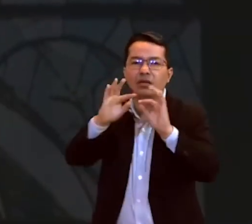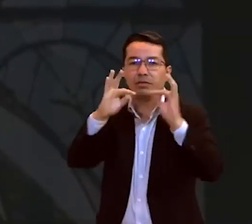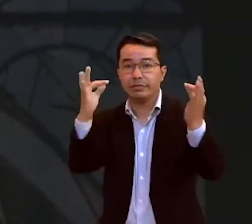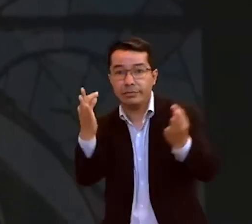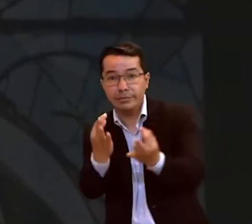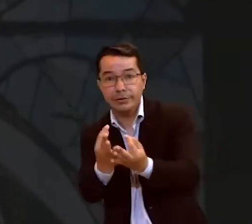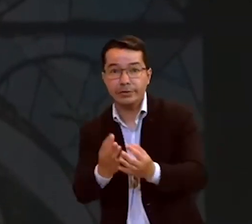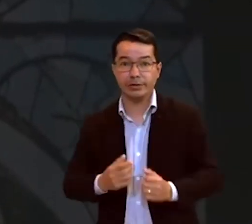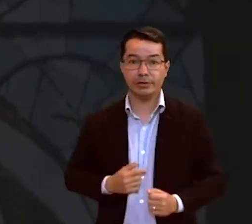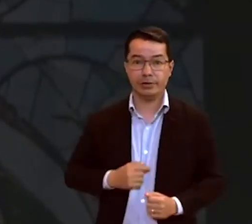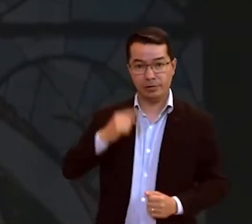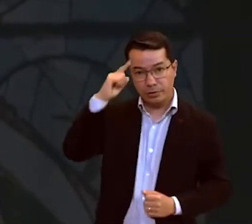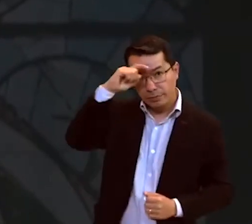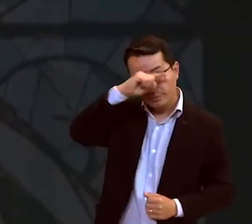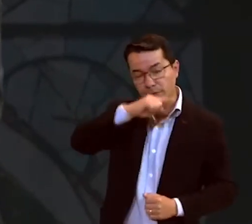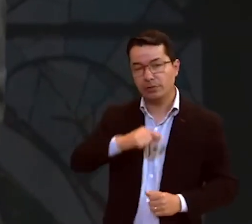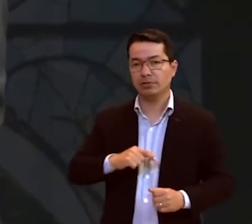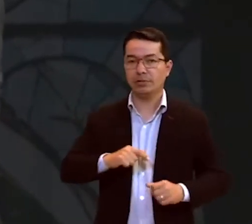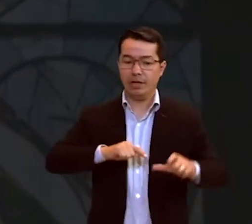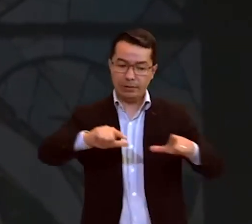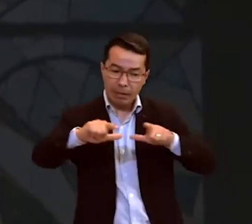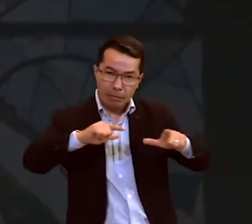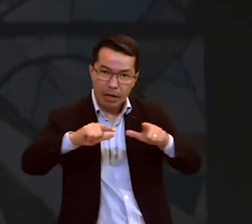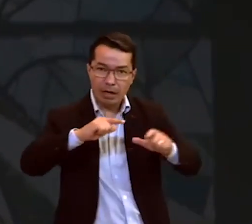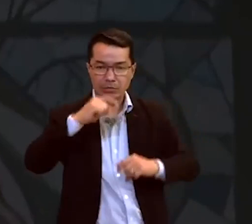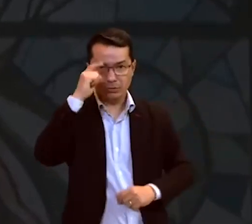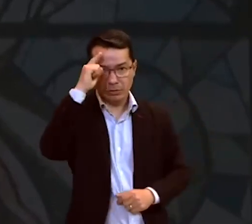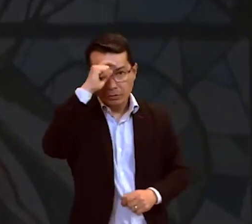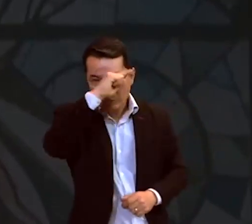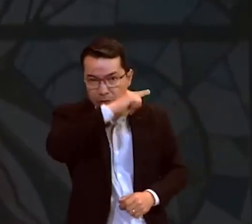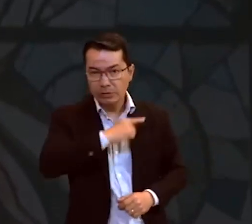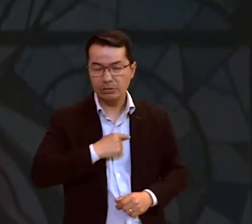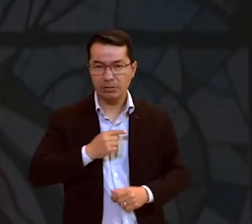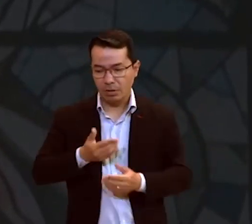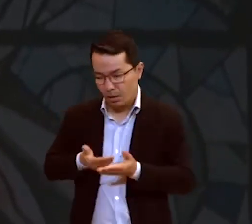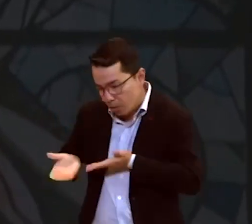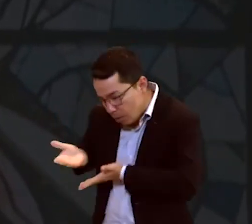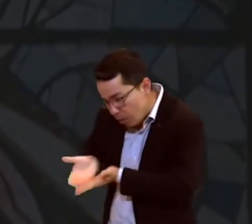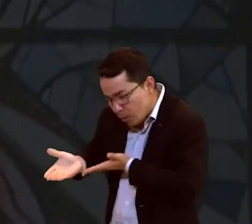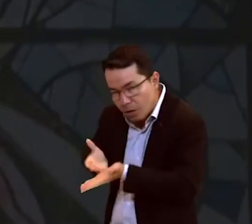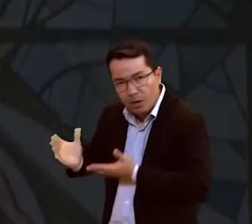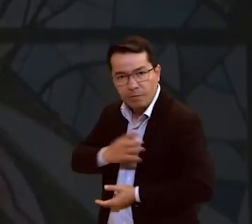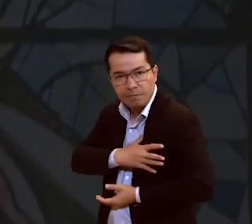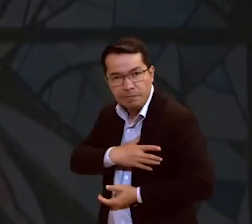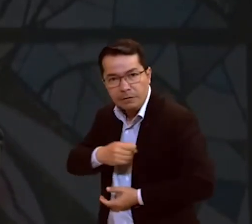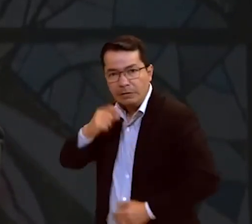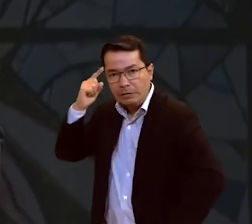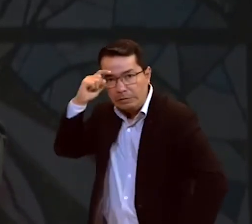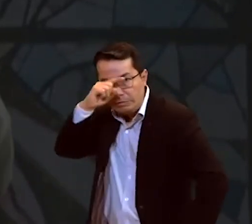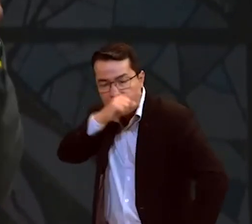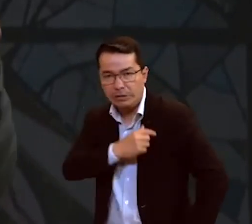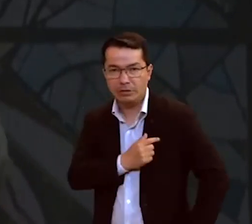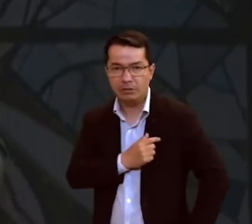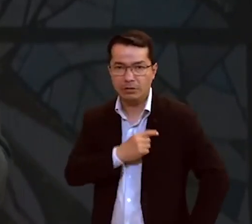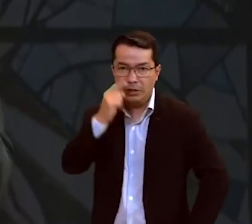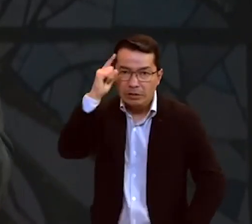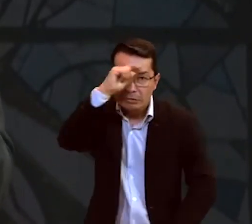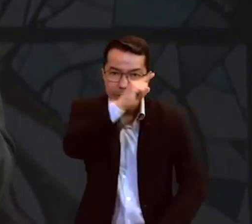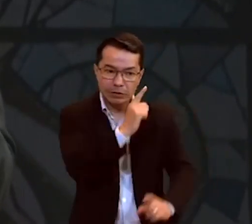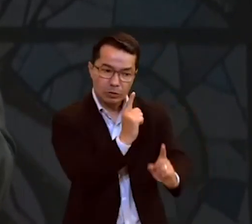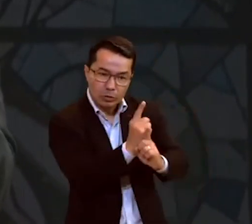financeira, dificuldades de relacionamentos com filhos, dificuldade para encontrar um